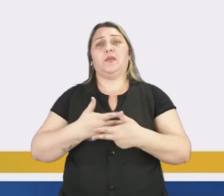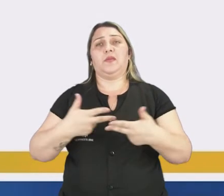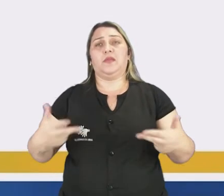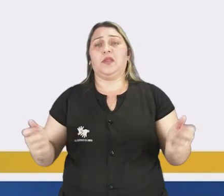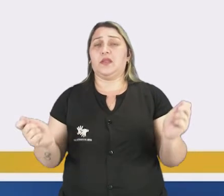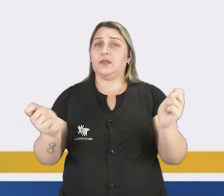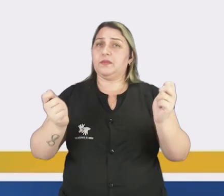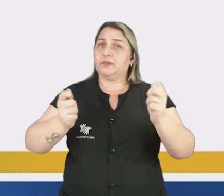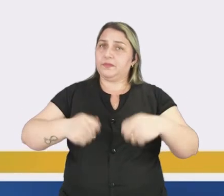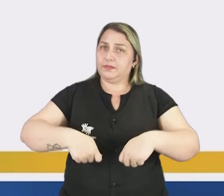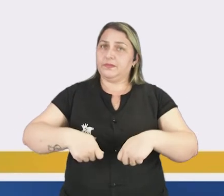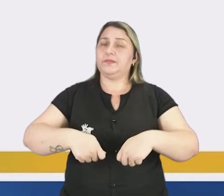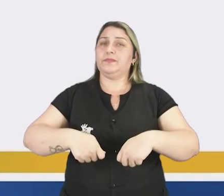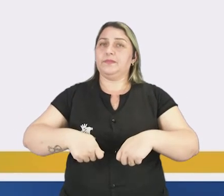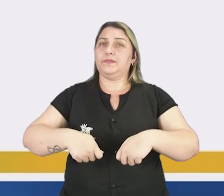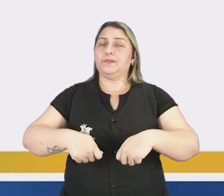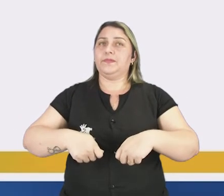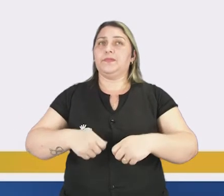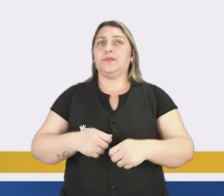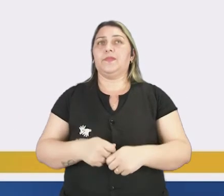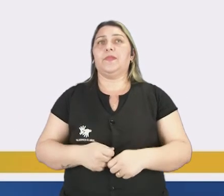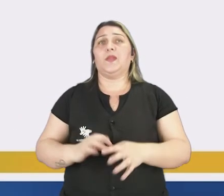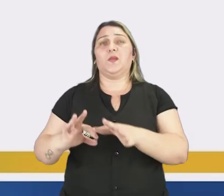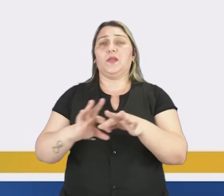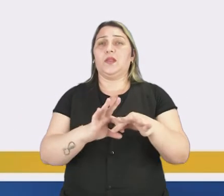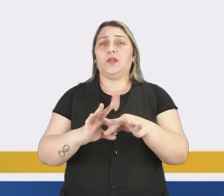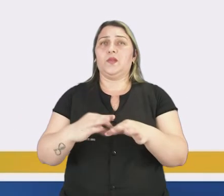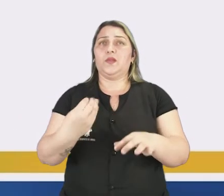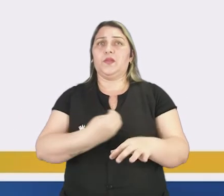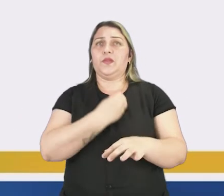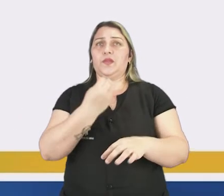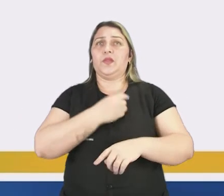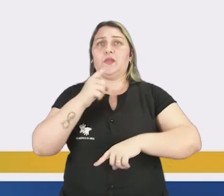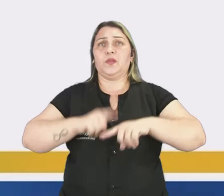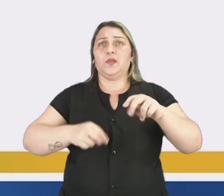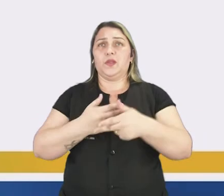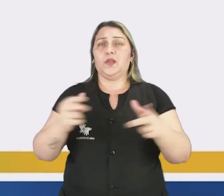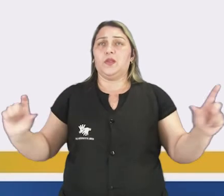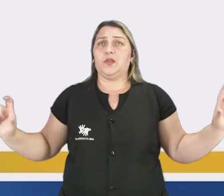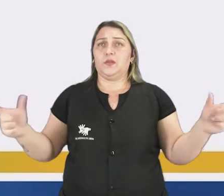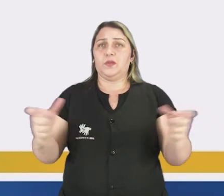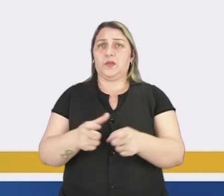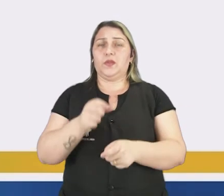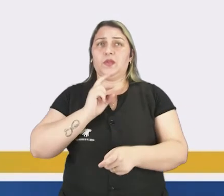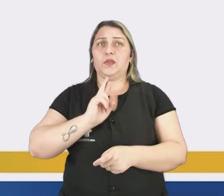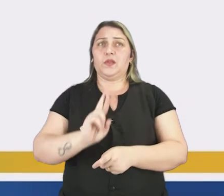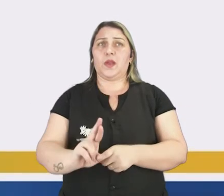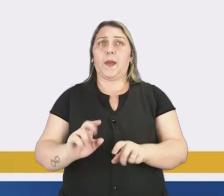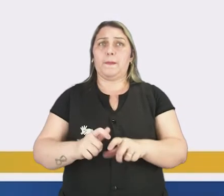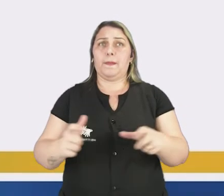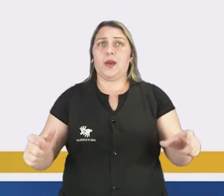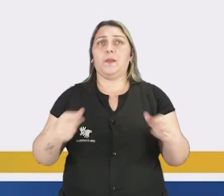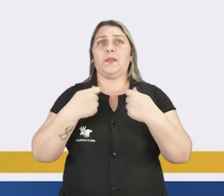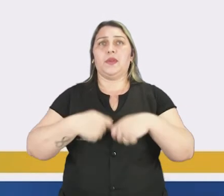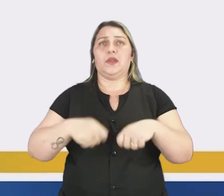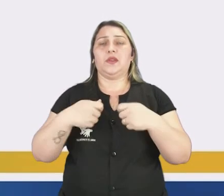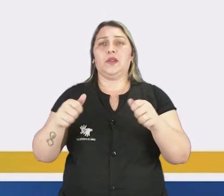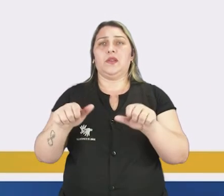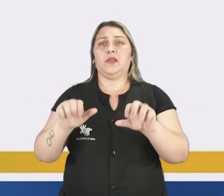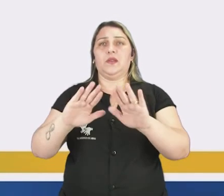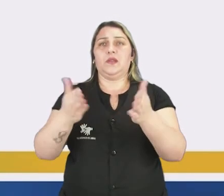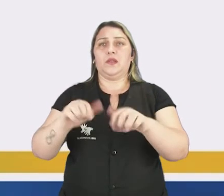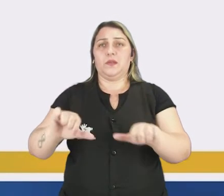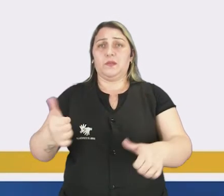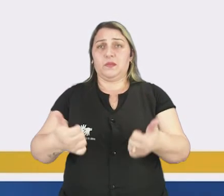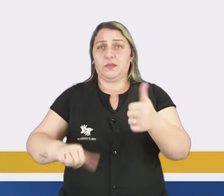suas capacidades de reparação. O ciclo de vida desses produtos diminui, resultando em uma maior necessidade de